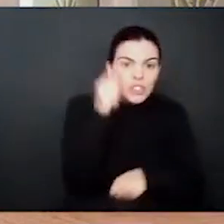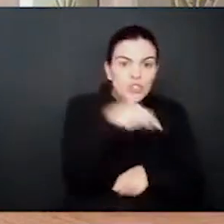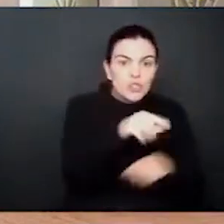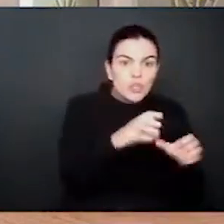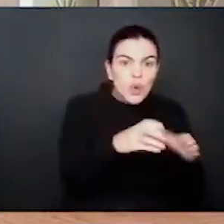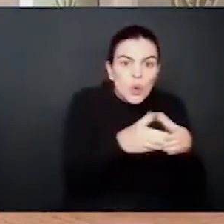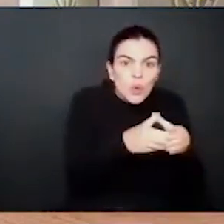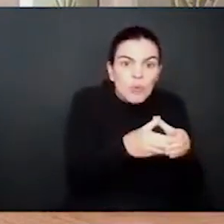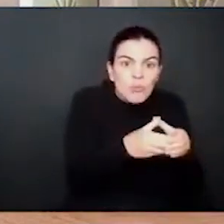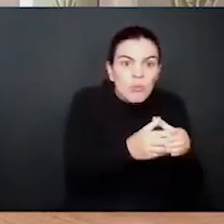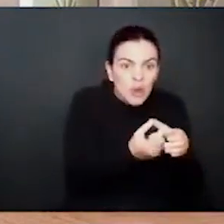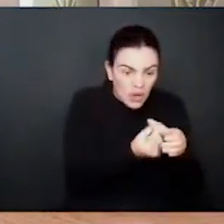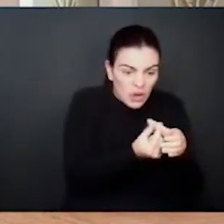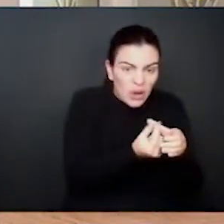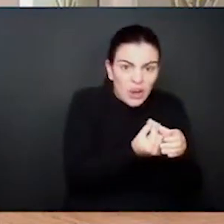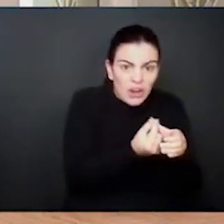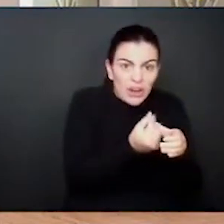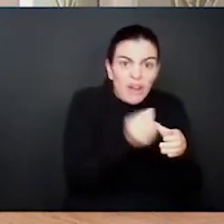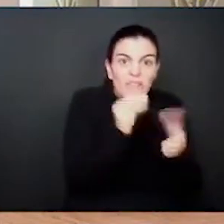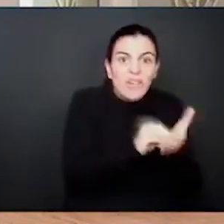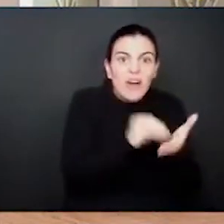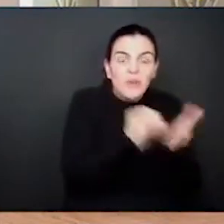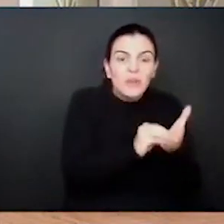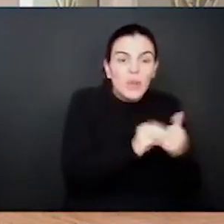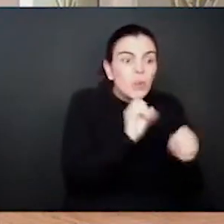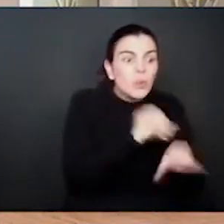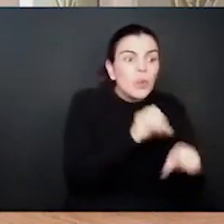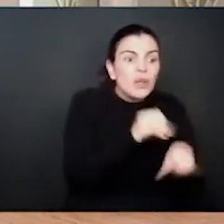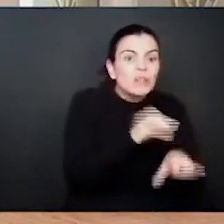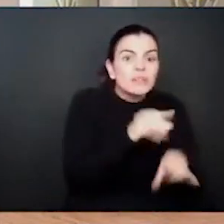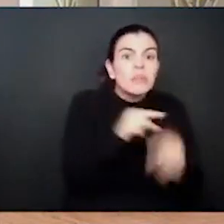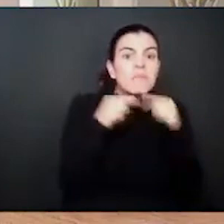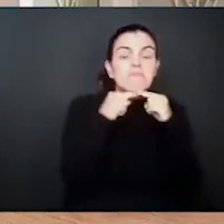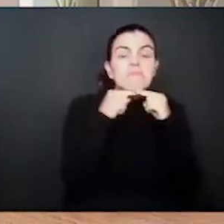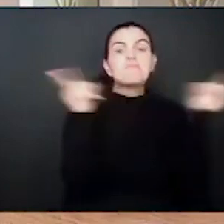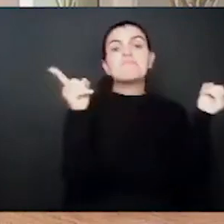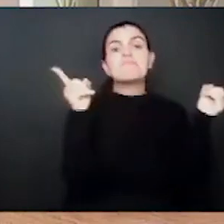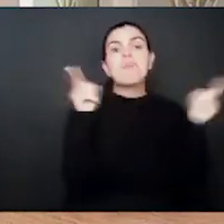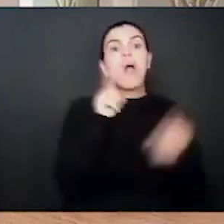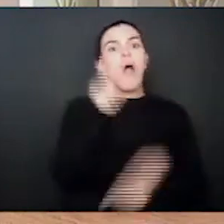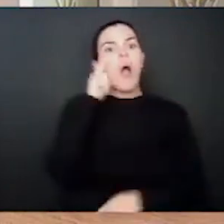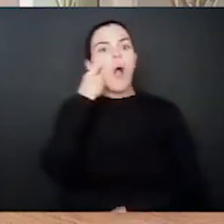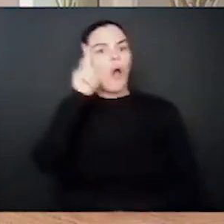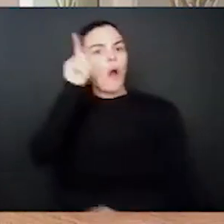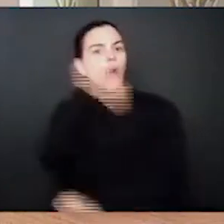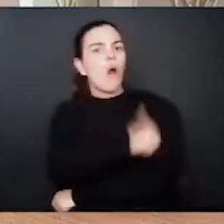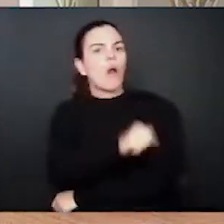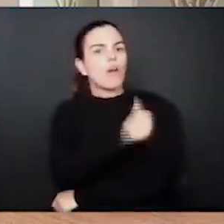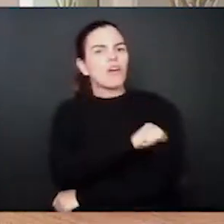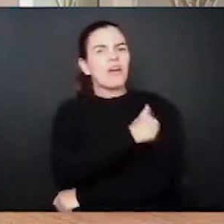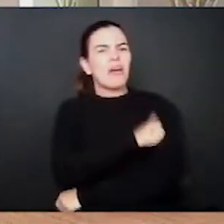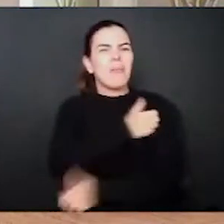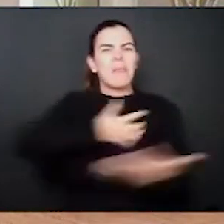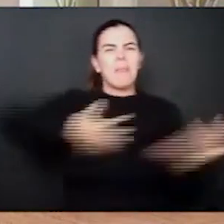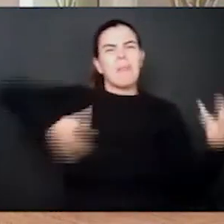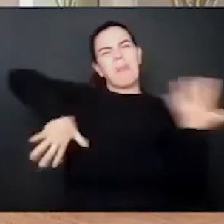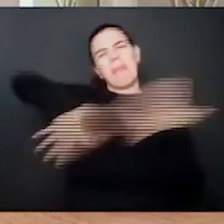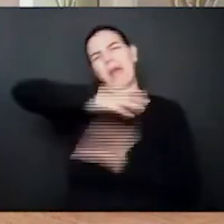gente vê as barbaridades que acontecem. Veja o Rio de Janeiro, a bagunça generalizada que é o estado do Rio de